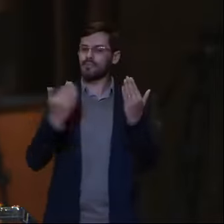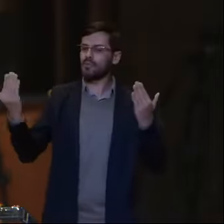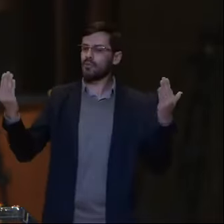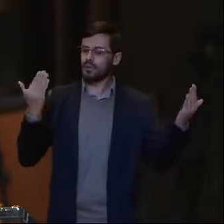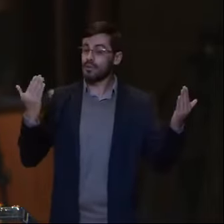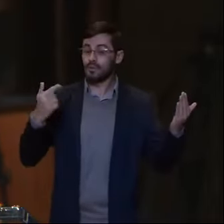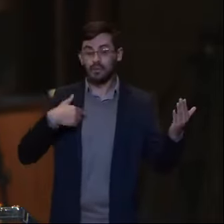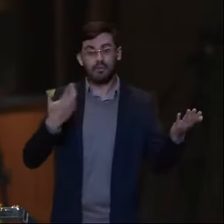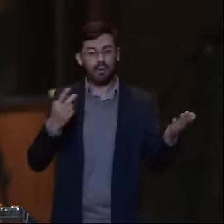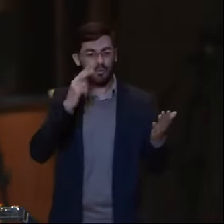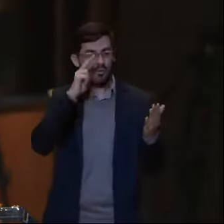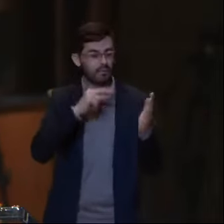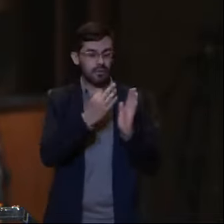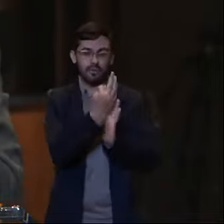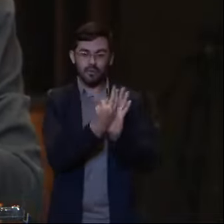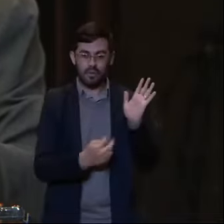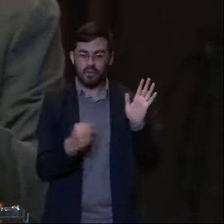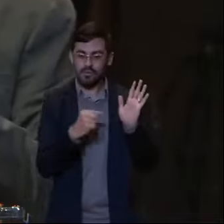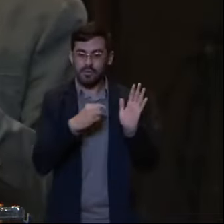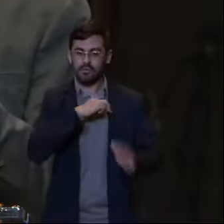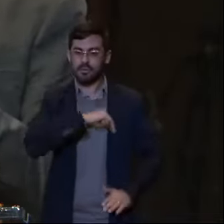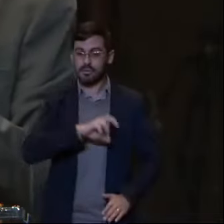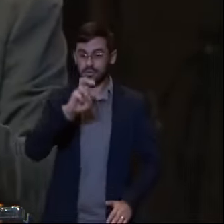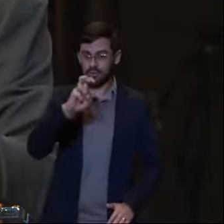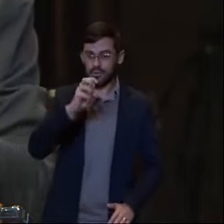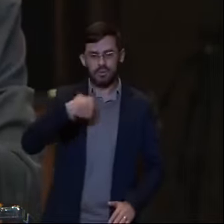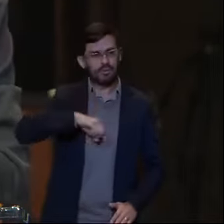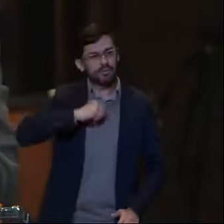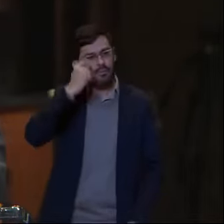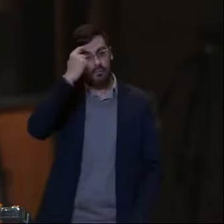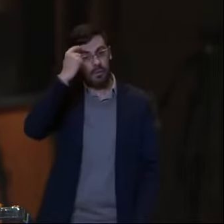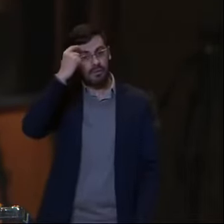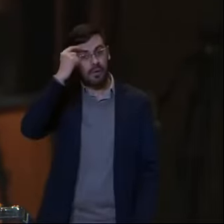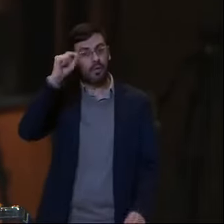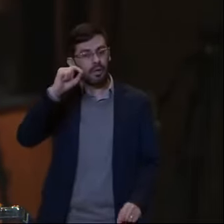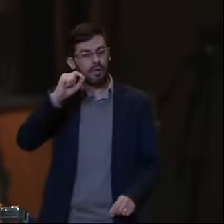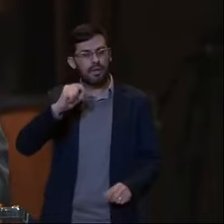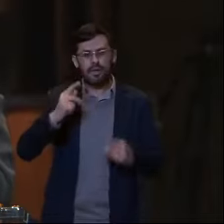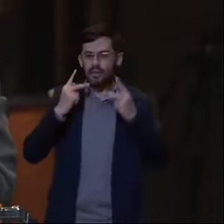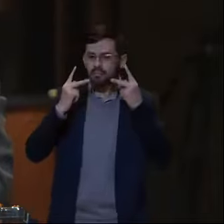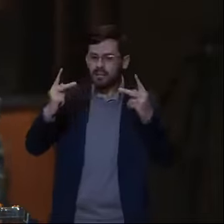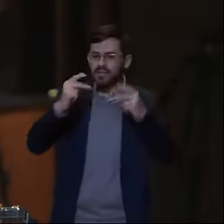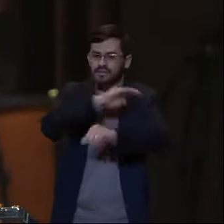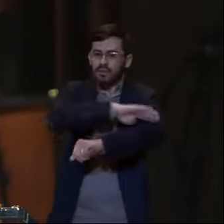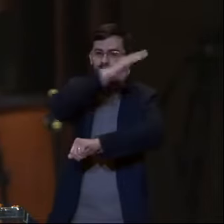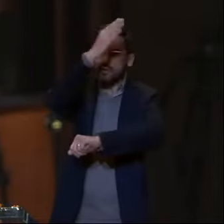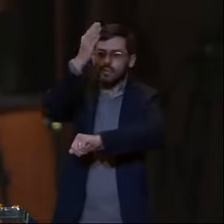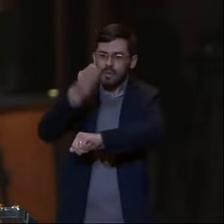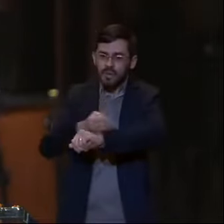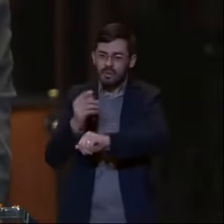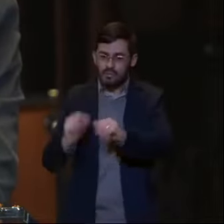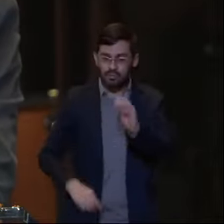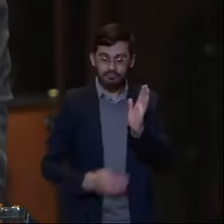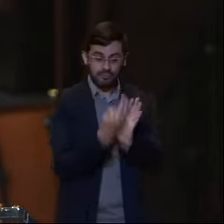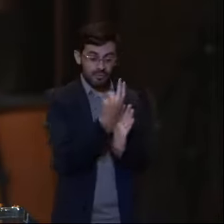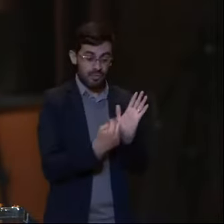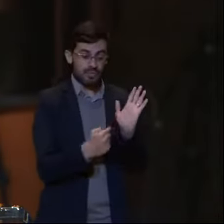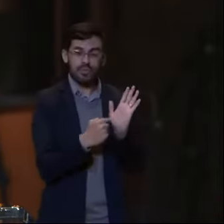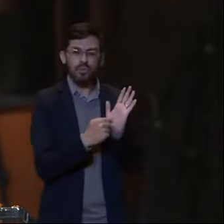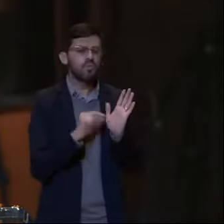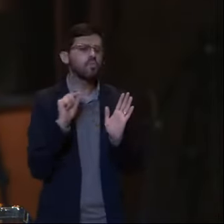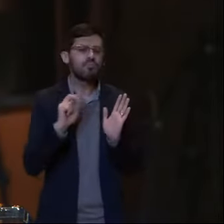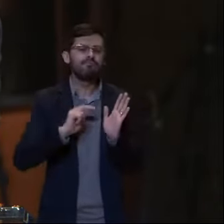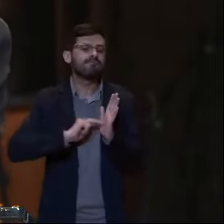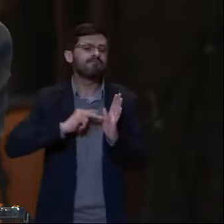convidar, você acompanha comigo essa leitura, e nós vamos refletir no próprio Sermão do Monte, que é onde está essa perícope. O que